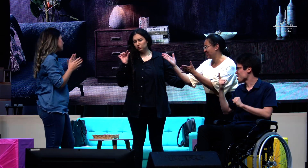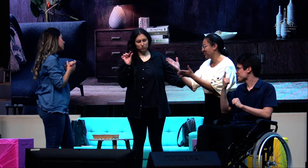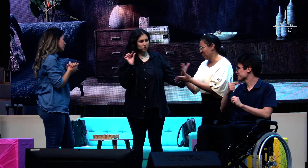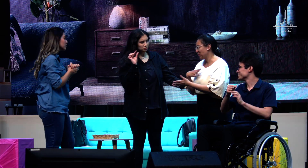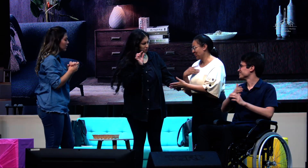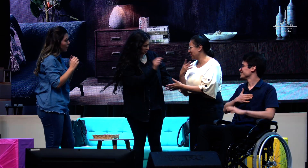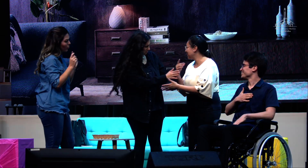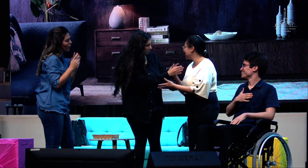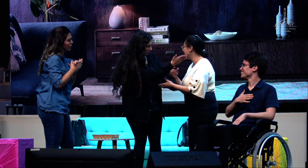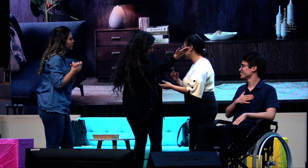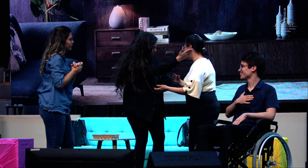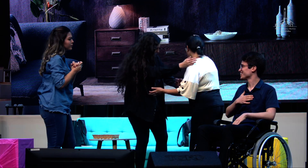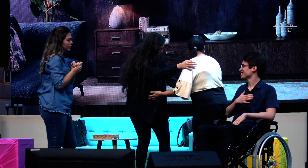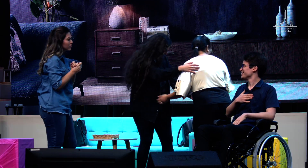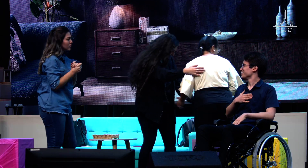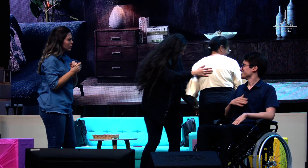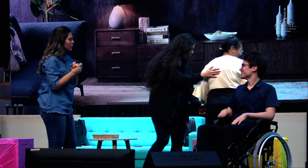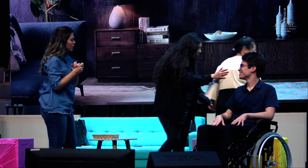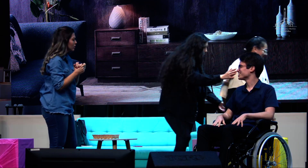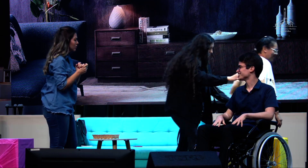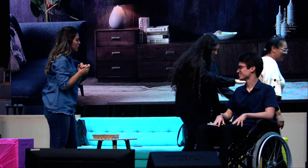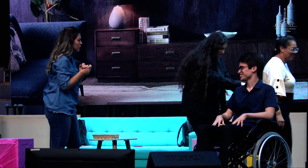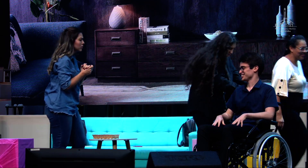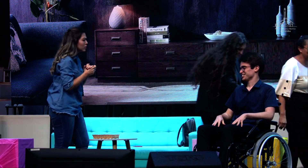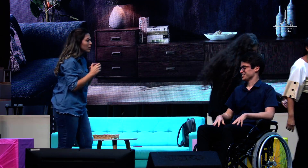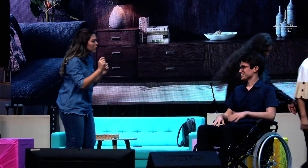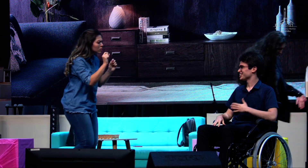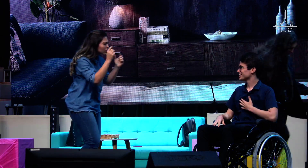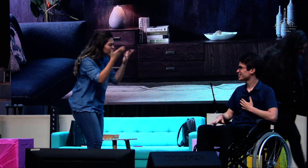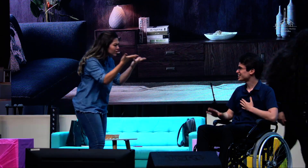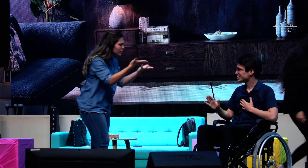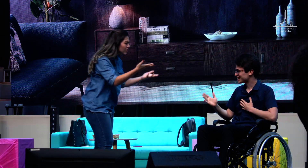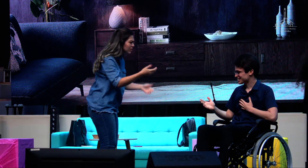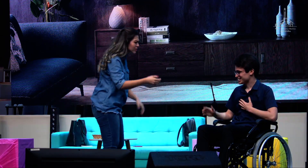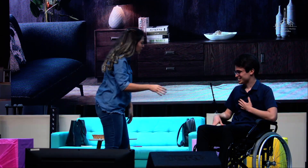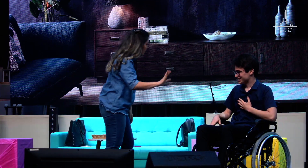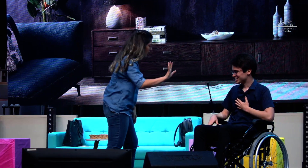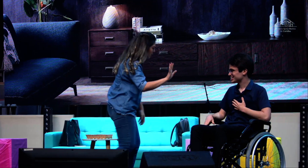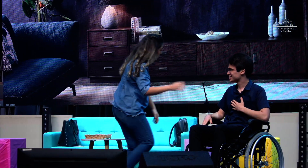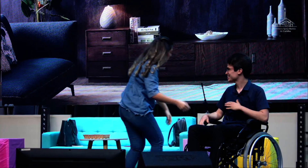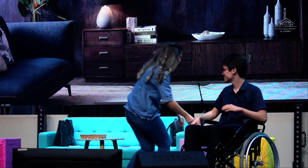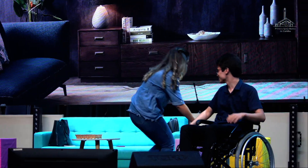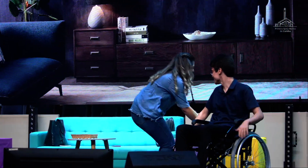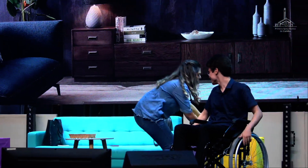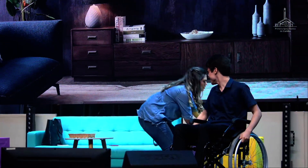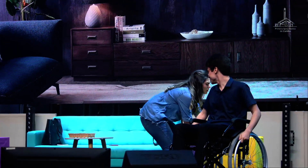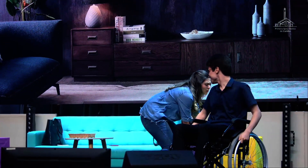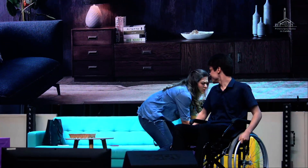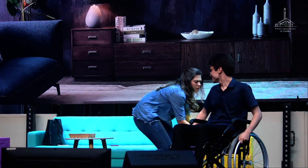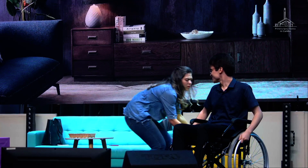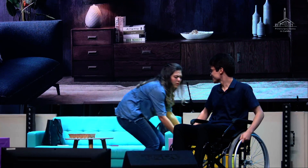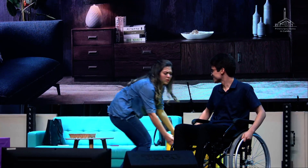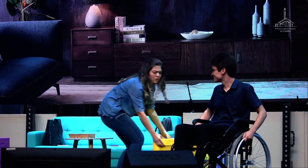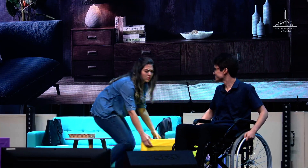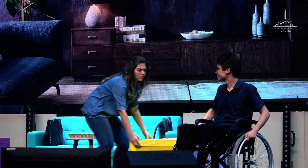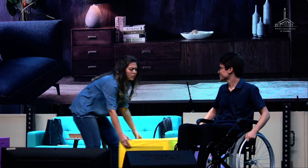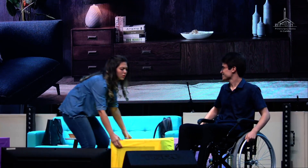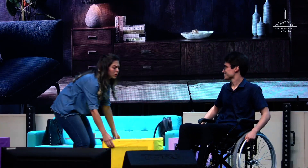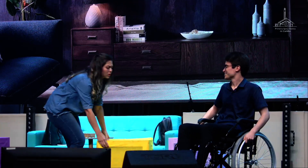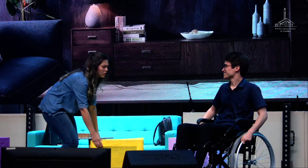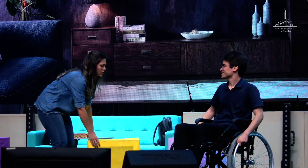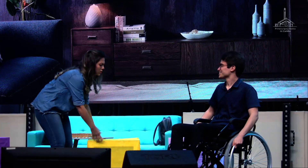tá, por bom, favor? Tá bom, tá. Podem conversar vocês dois. O que aconteceu, Richard? Calma.